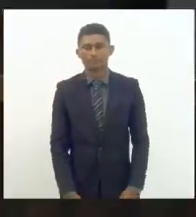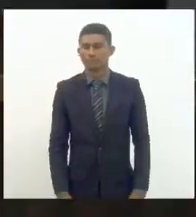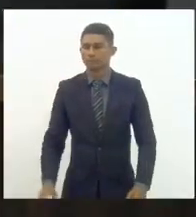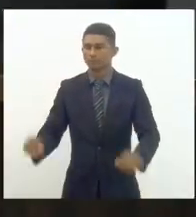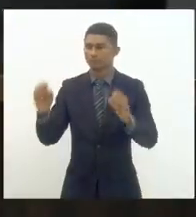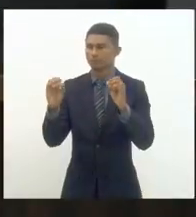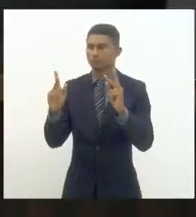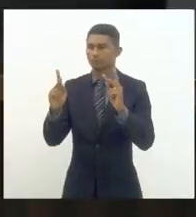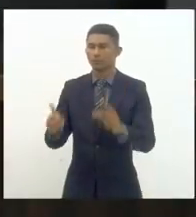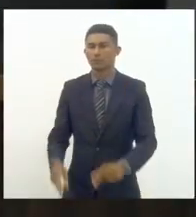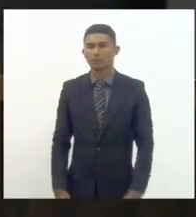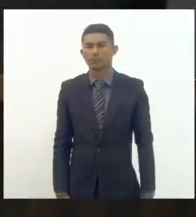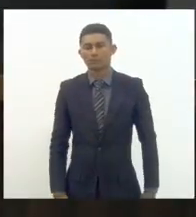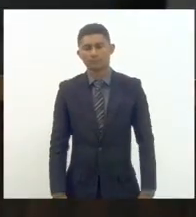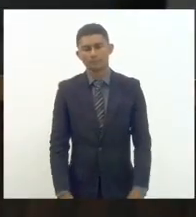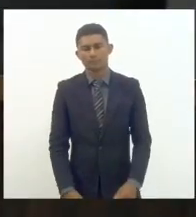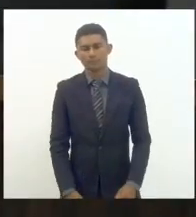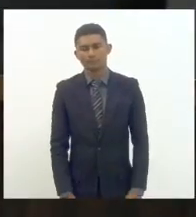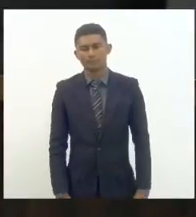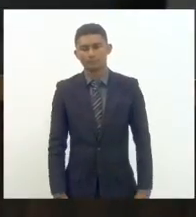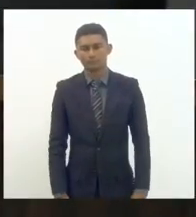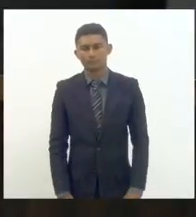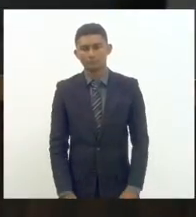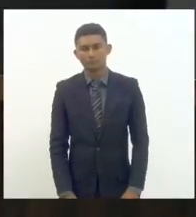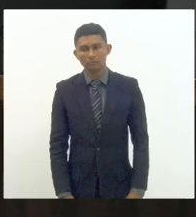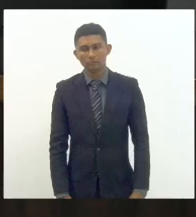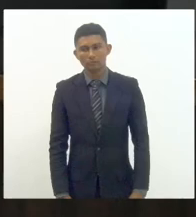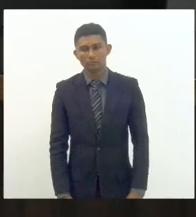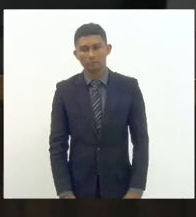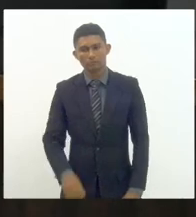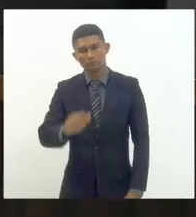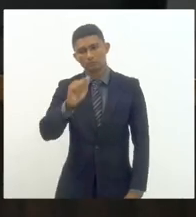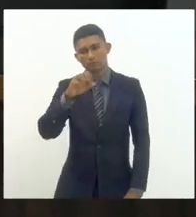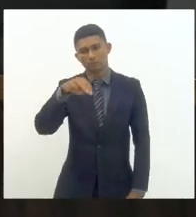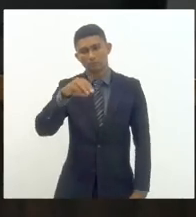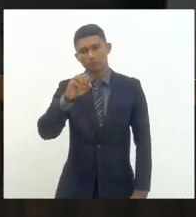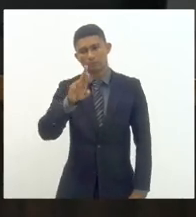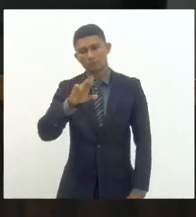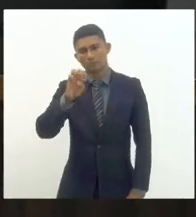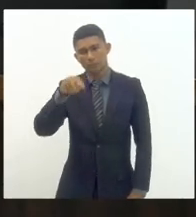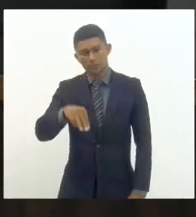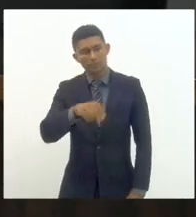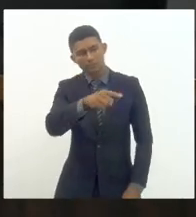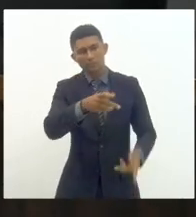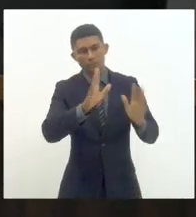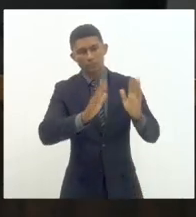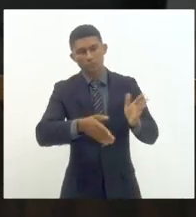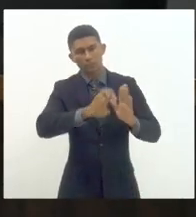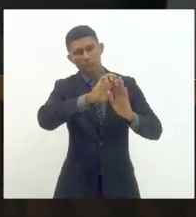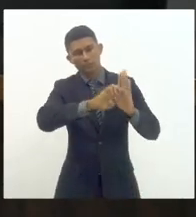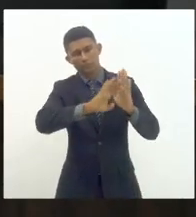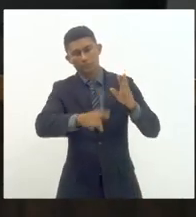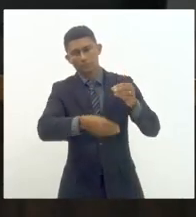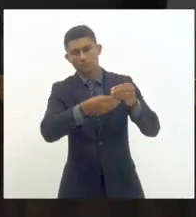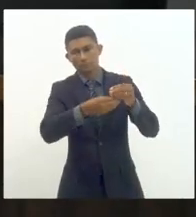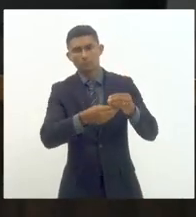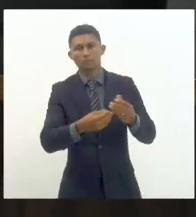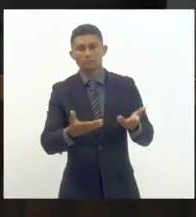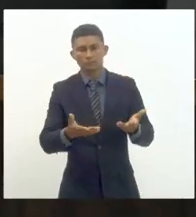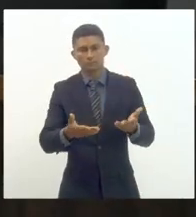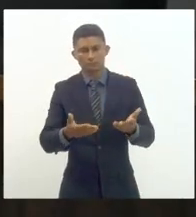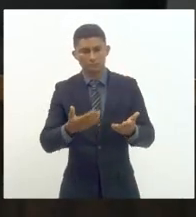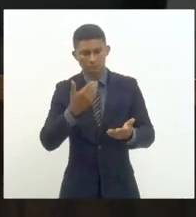Ok, então, deputado Amorim já deu com subemenda, tá certo? Deputado Amorim, concluído